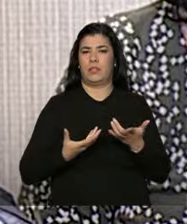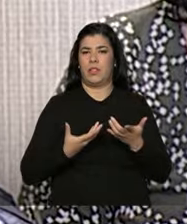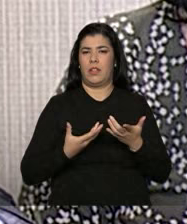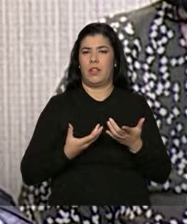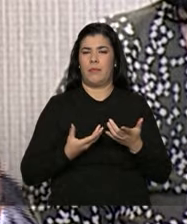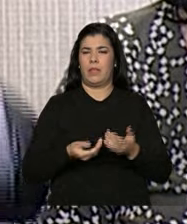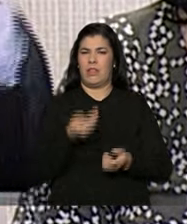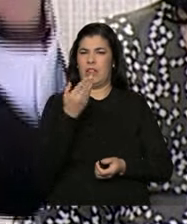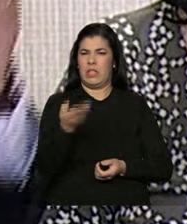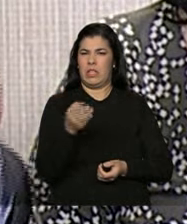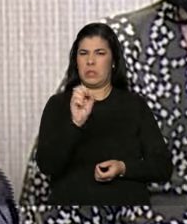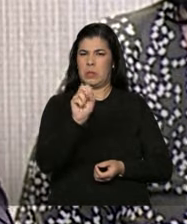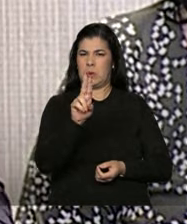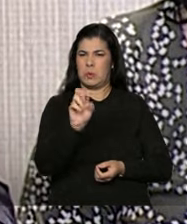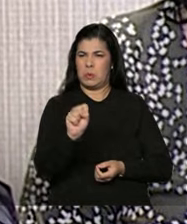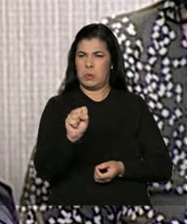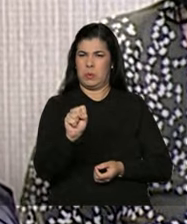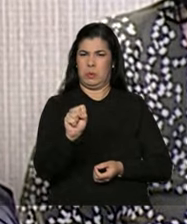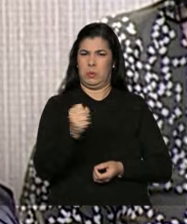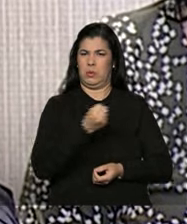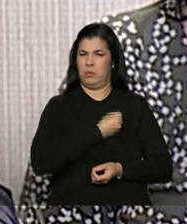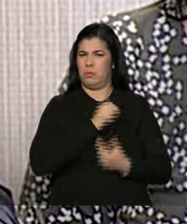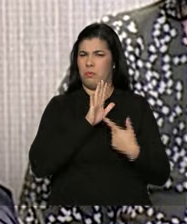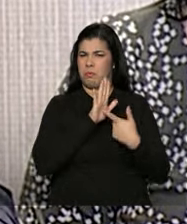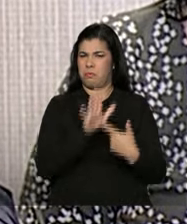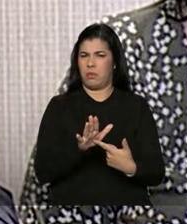SUS são pura fantasia.